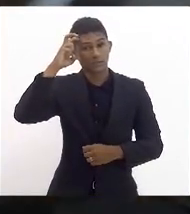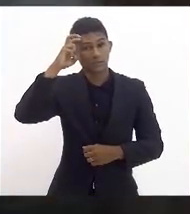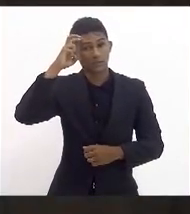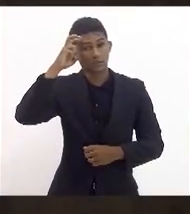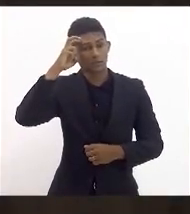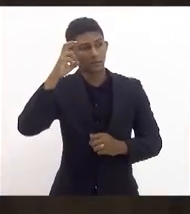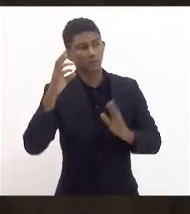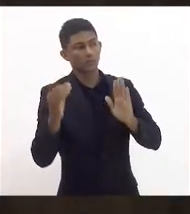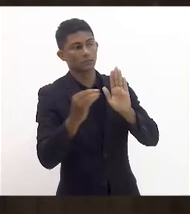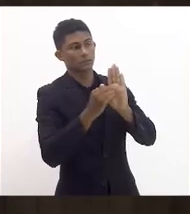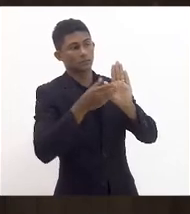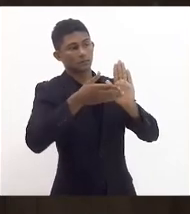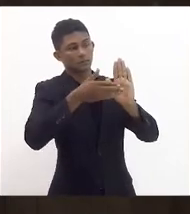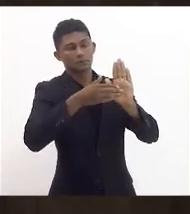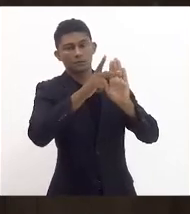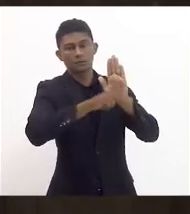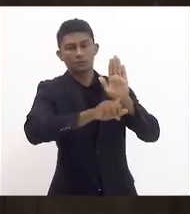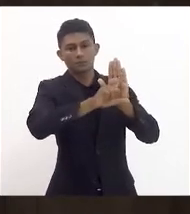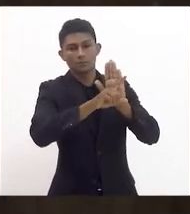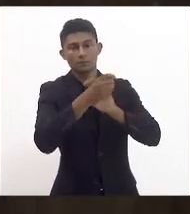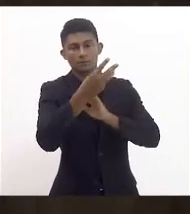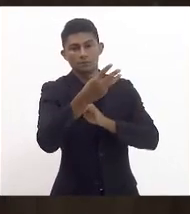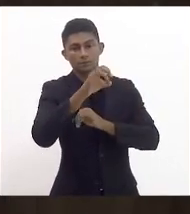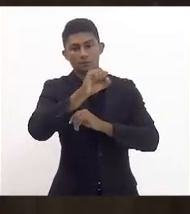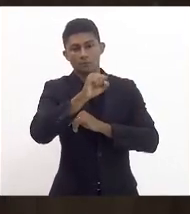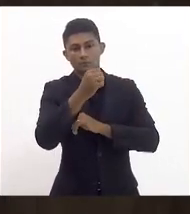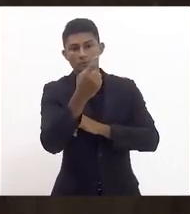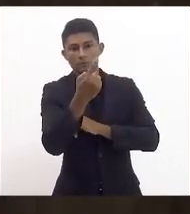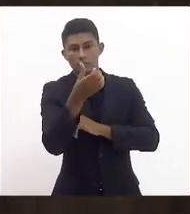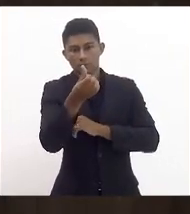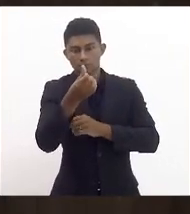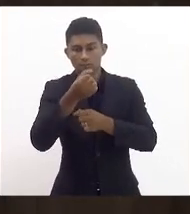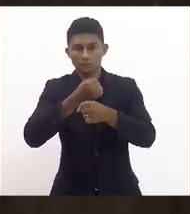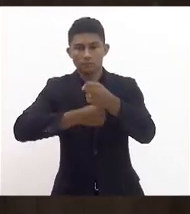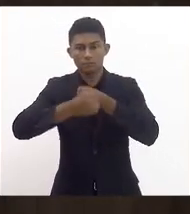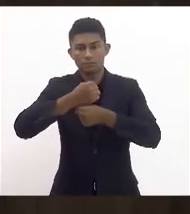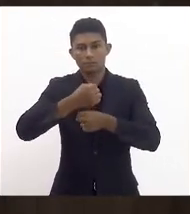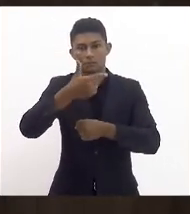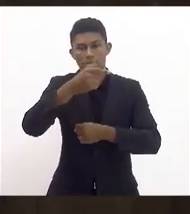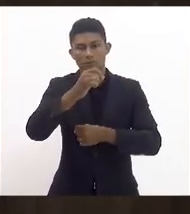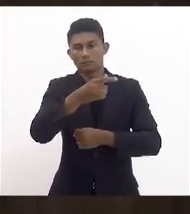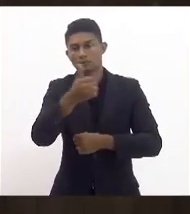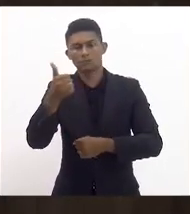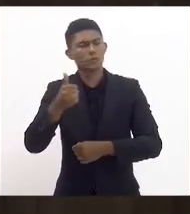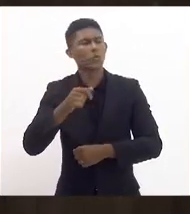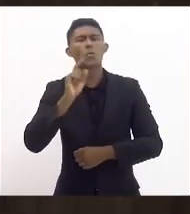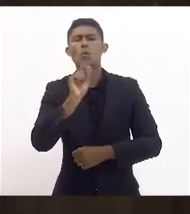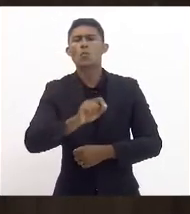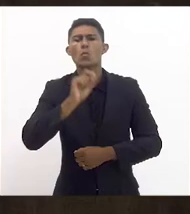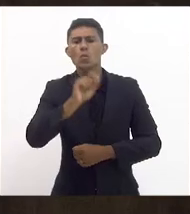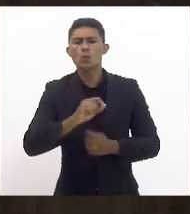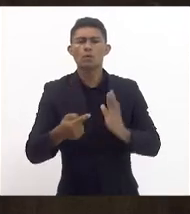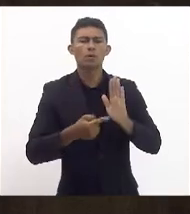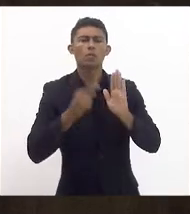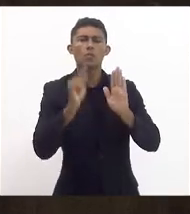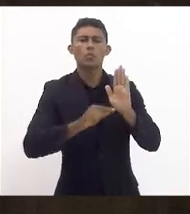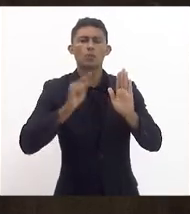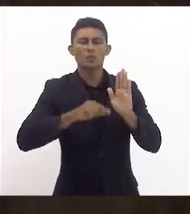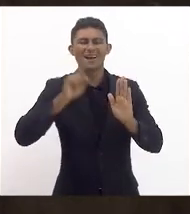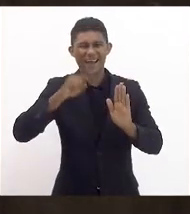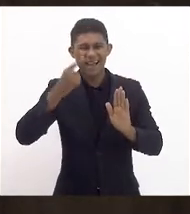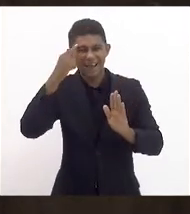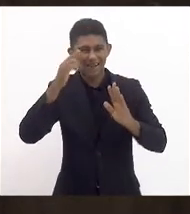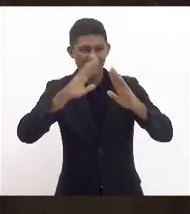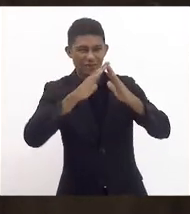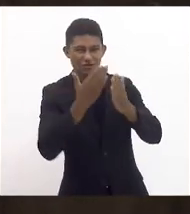o projeto de lei 3816 de 2021, que trata do combate e a prevenção à automutilação